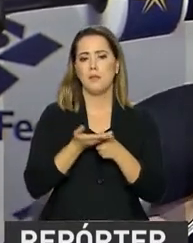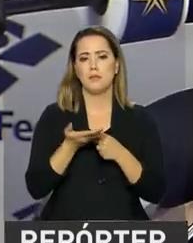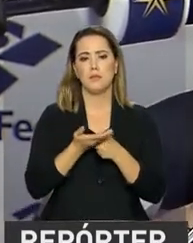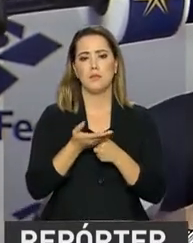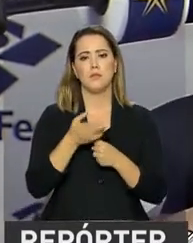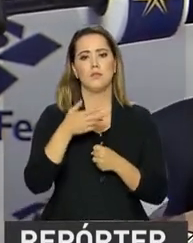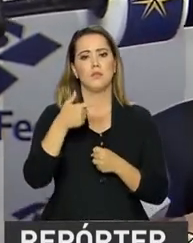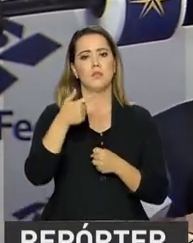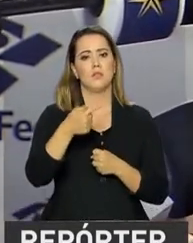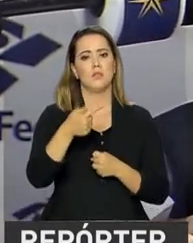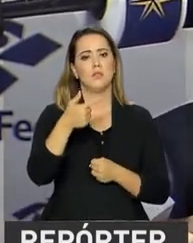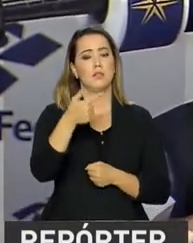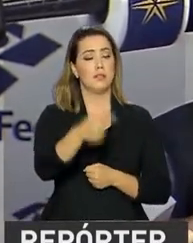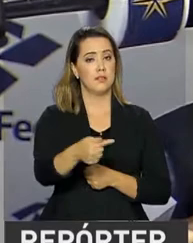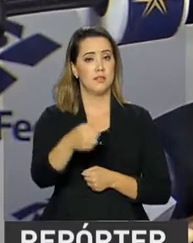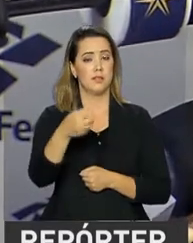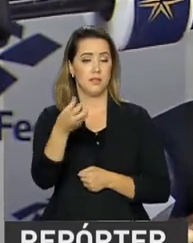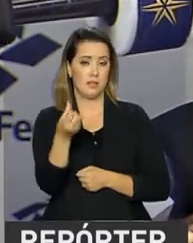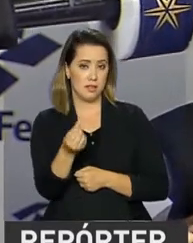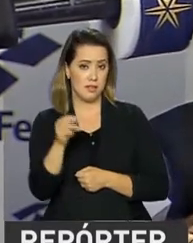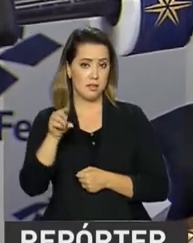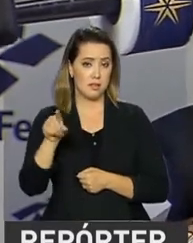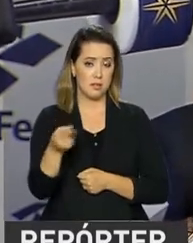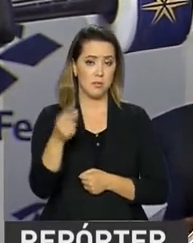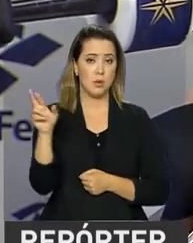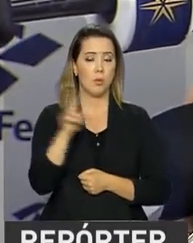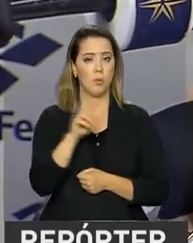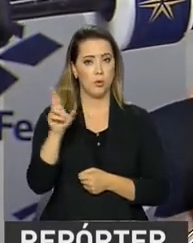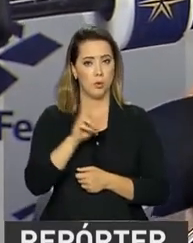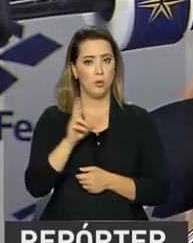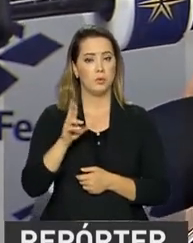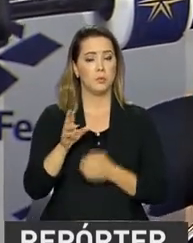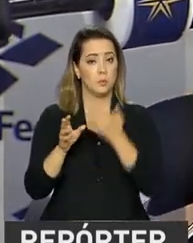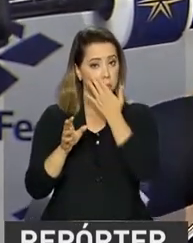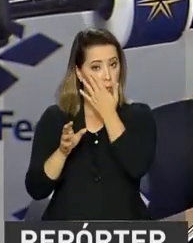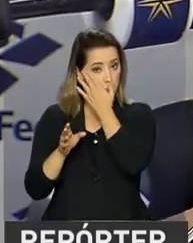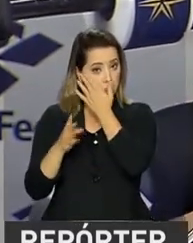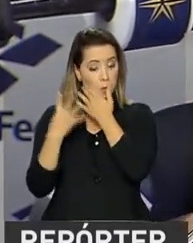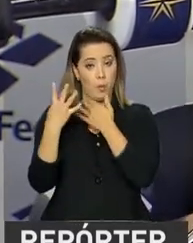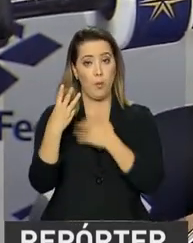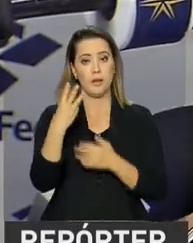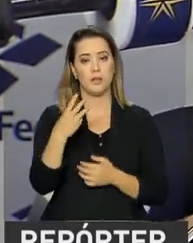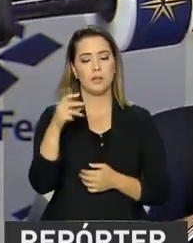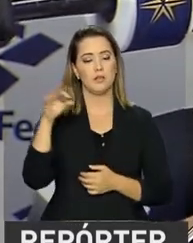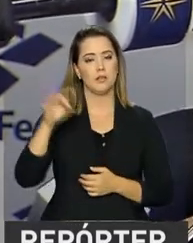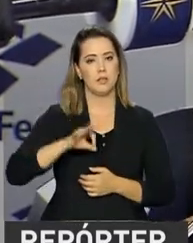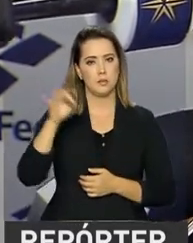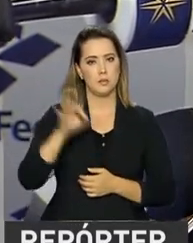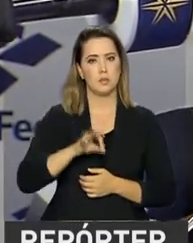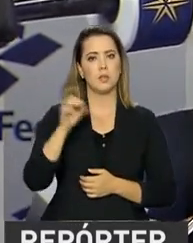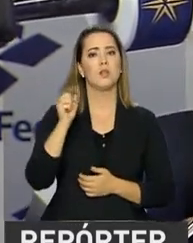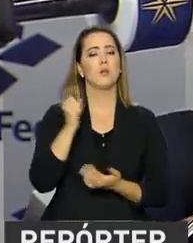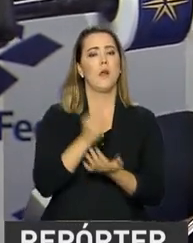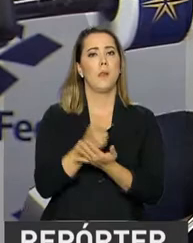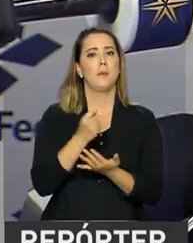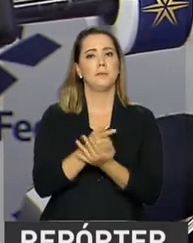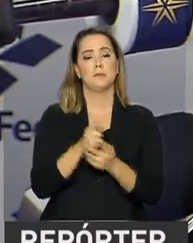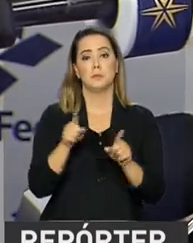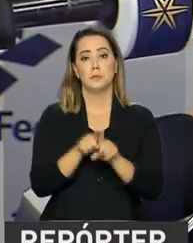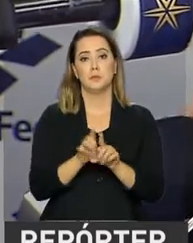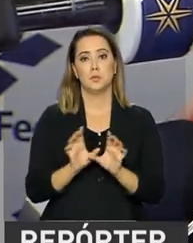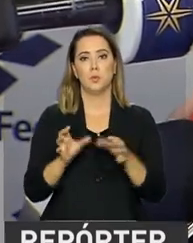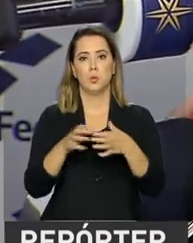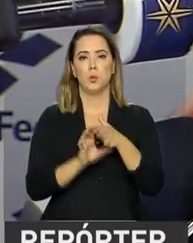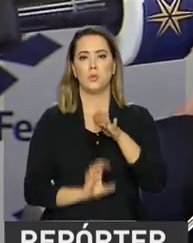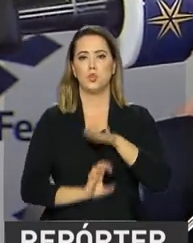766 mil reais e esses imóveis 43% deles são adquiridos através de em sociedades